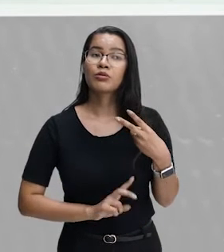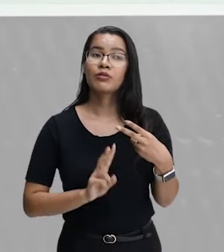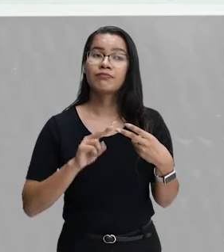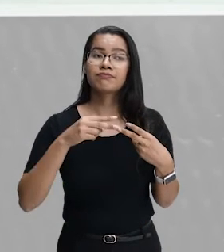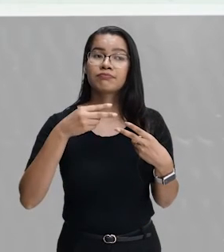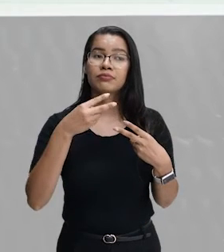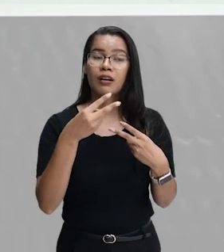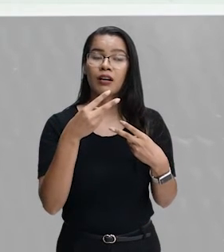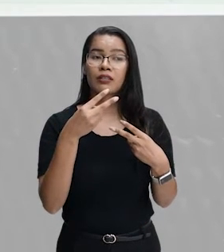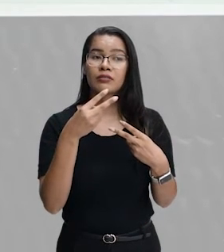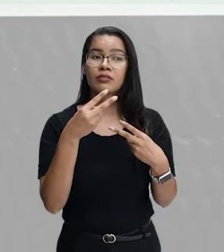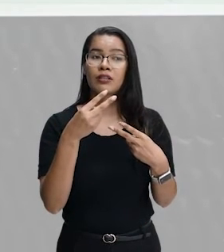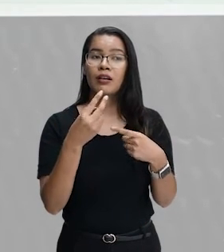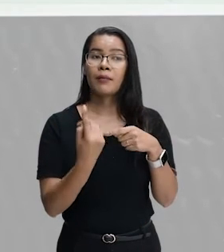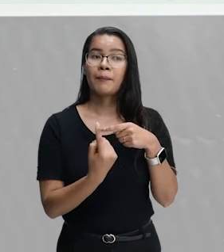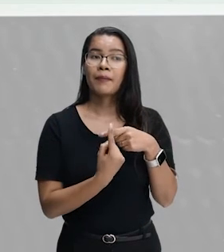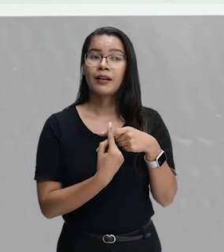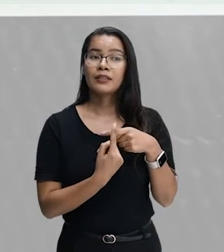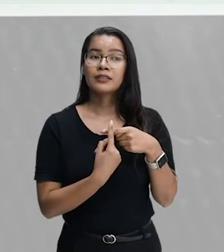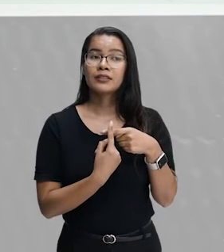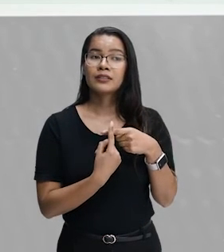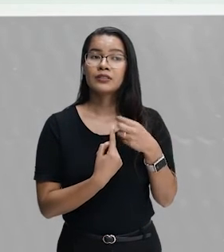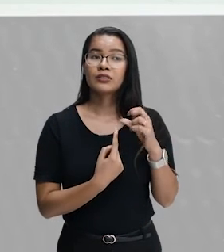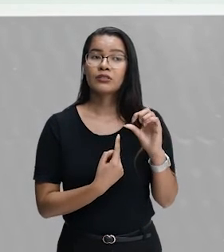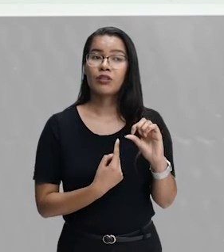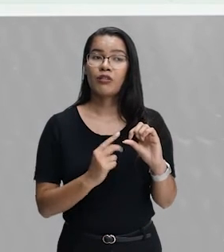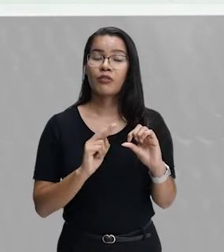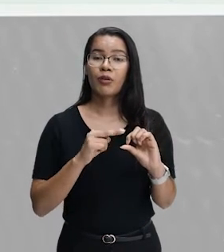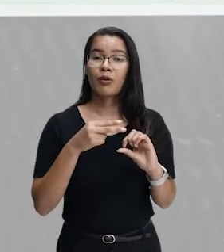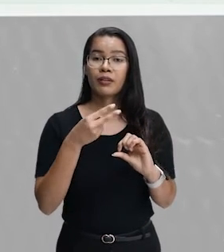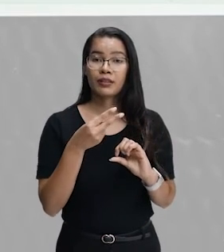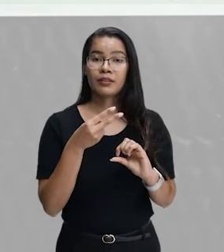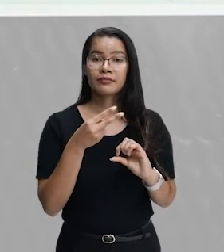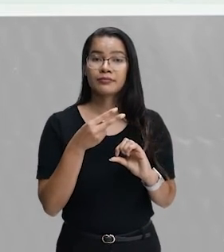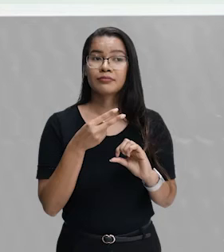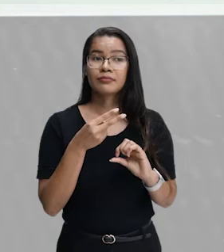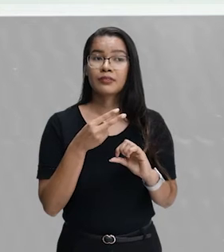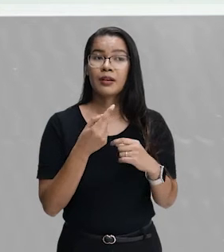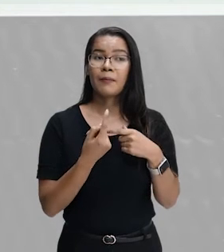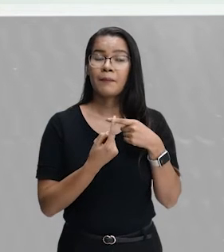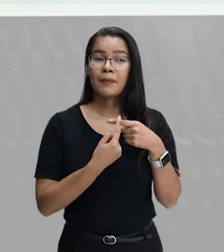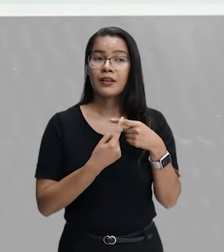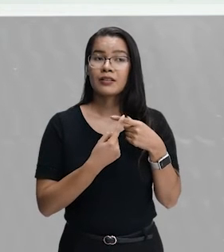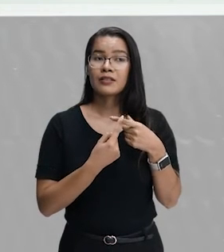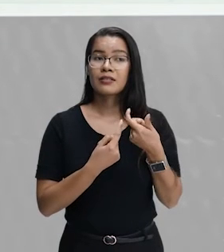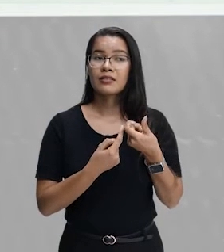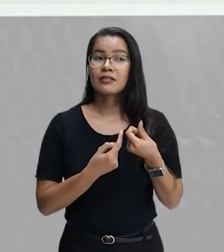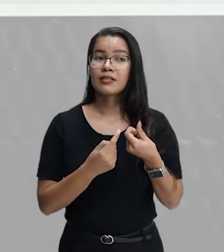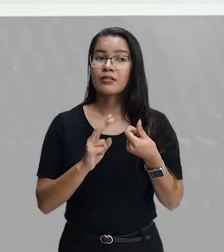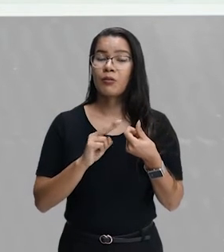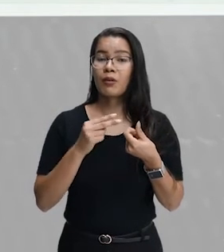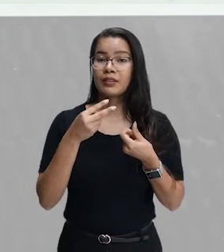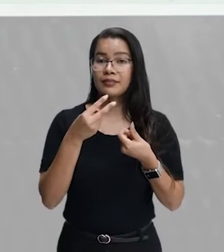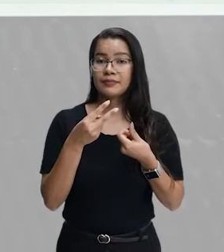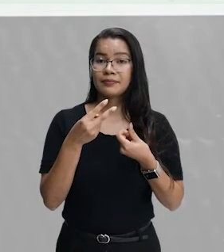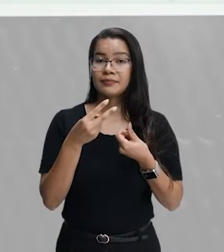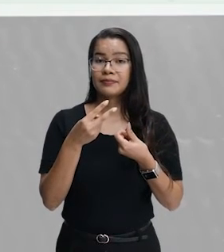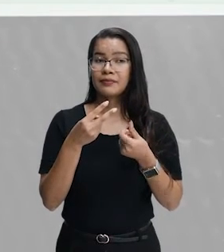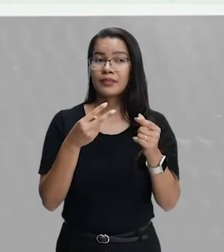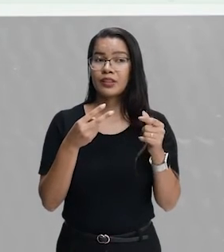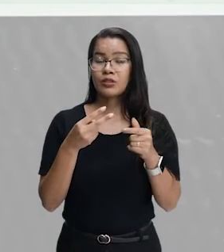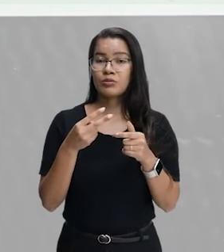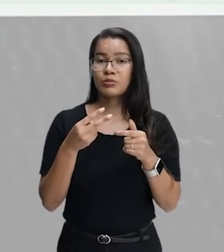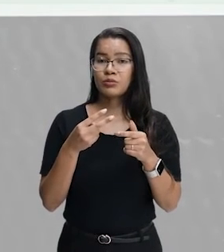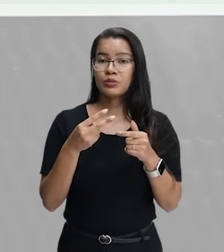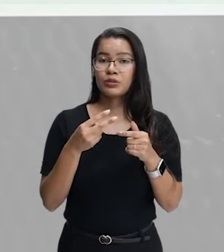quadrado, mais 9 ao quadrado, mais 6 ao quadrado. Isso